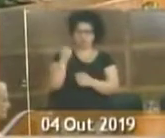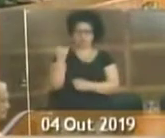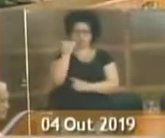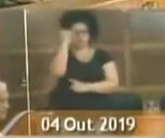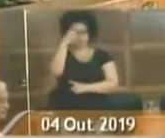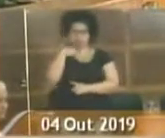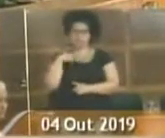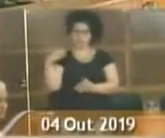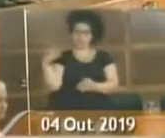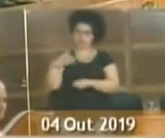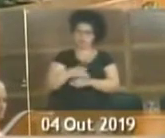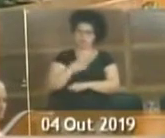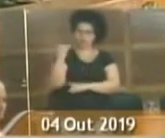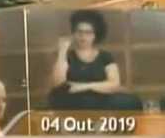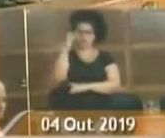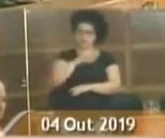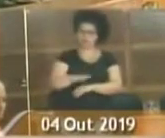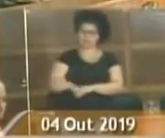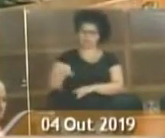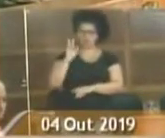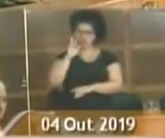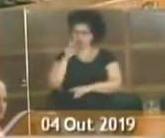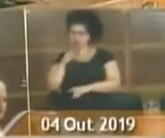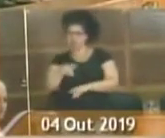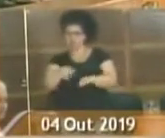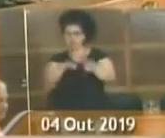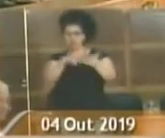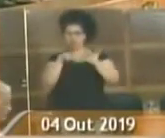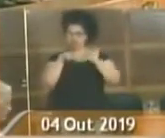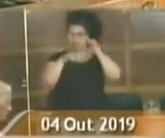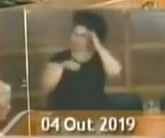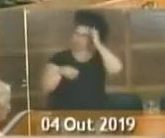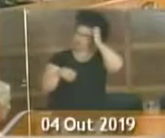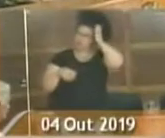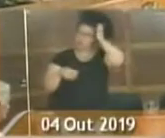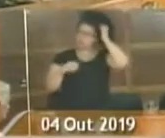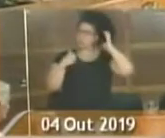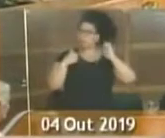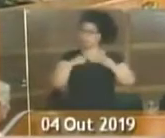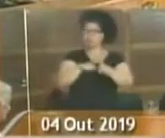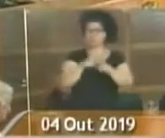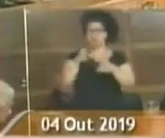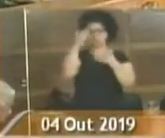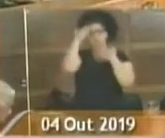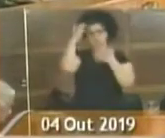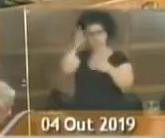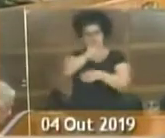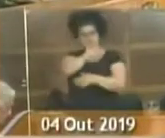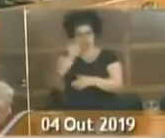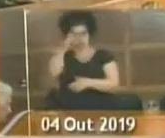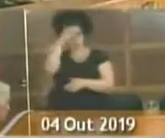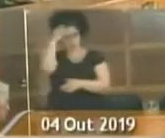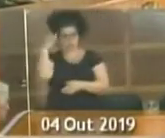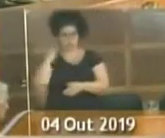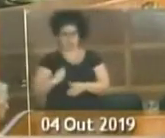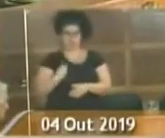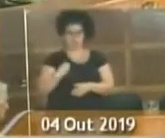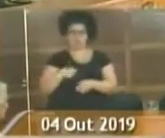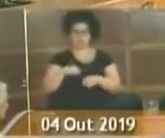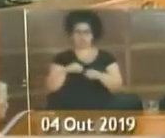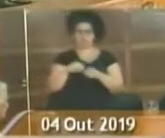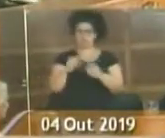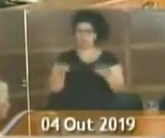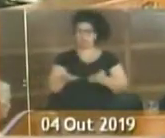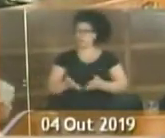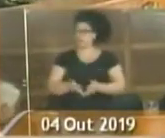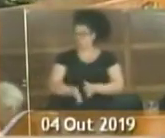a presença dessas crianças, né? E, em nome das crianças, eu agradeço a cada um dos presentes que aí estão.